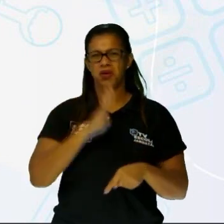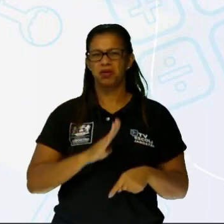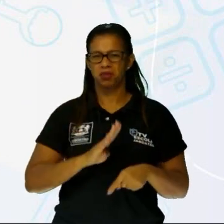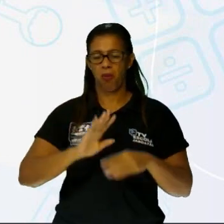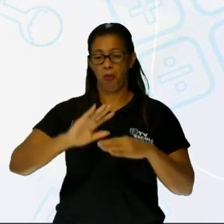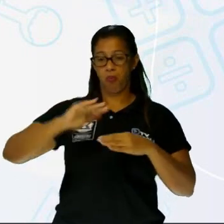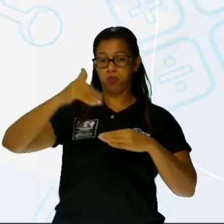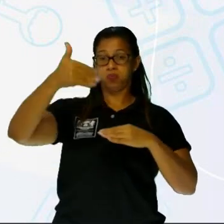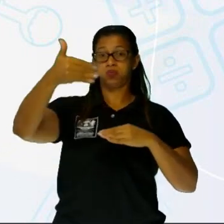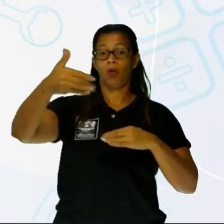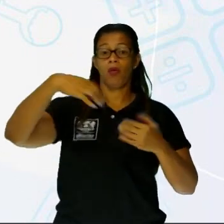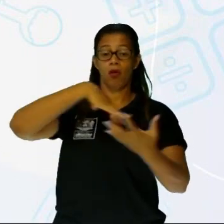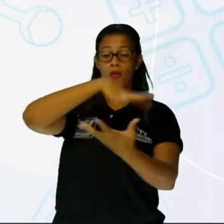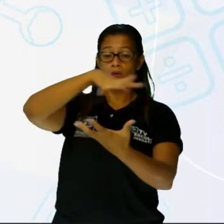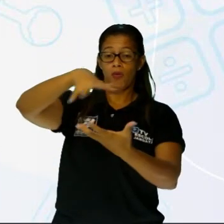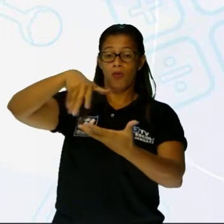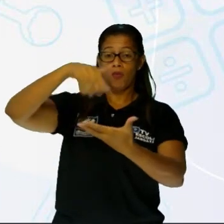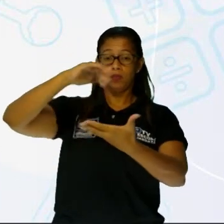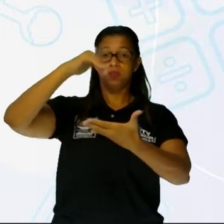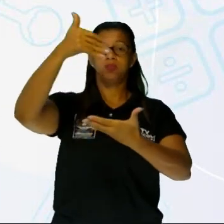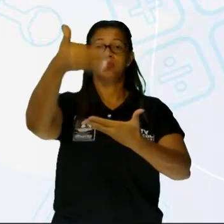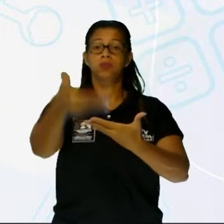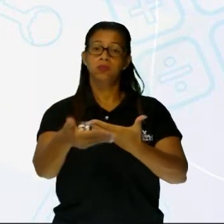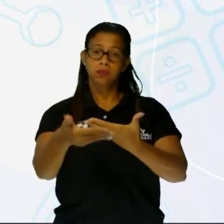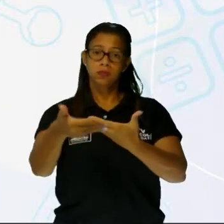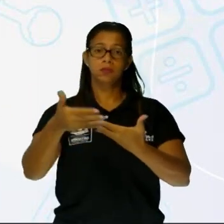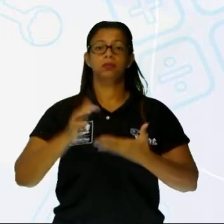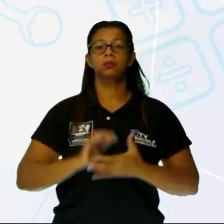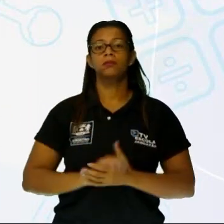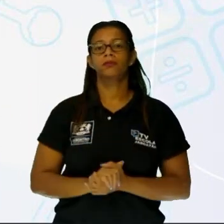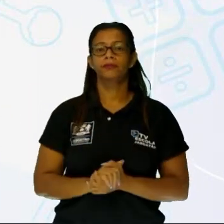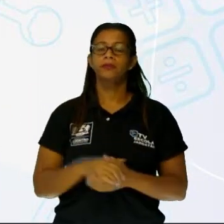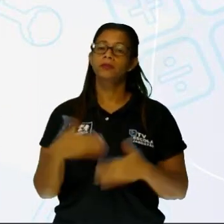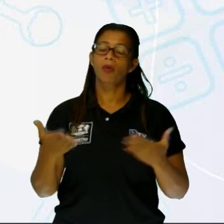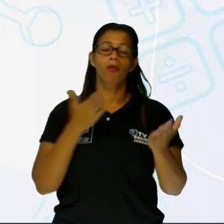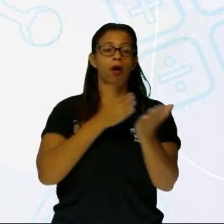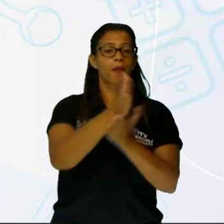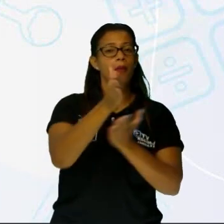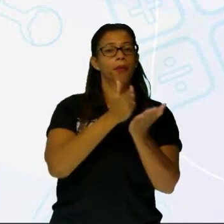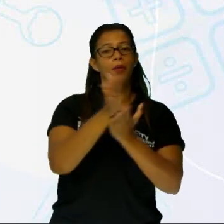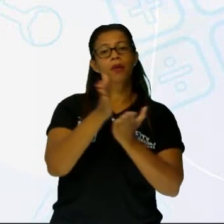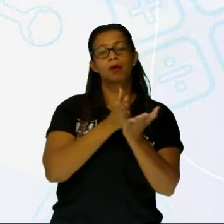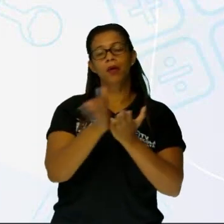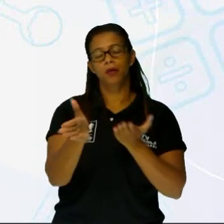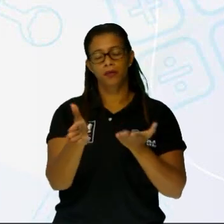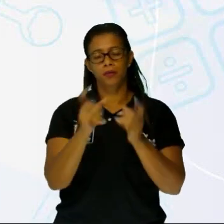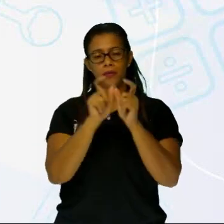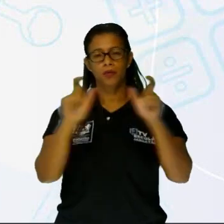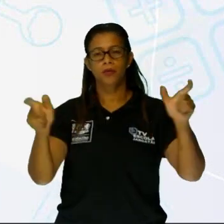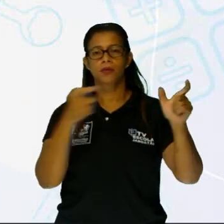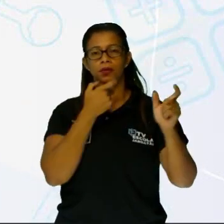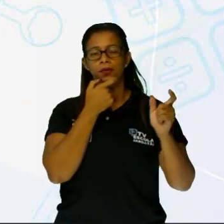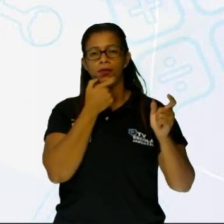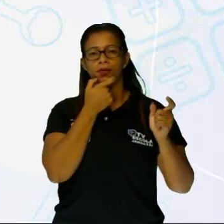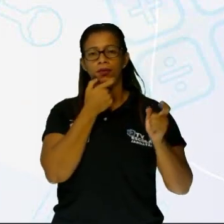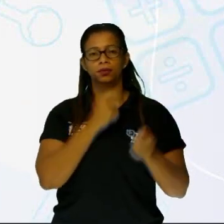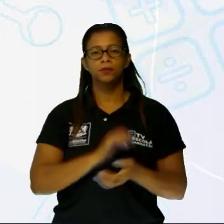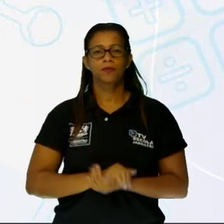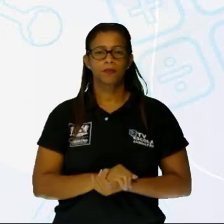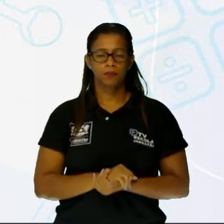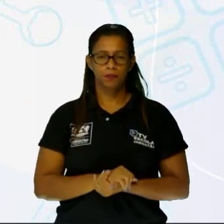do mundo, né? Então, olha só essa probabilidade. A trip to Japan should cost a lot, ou